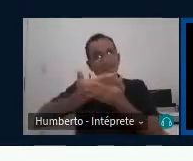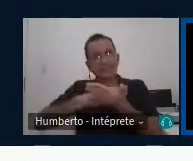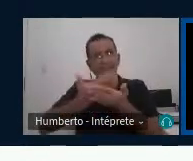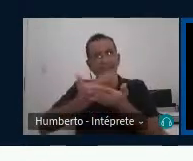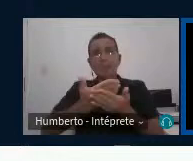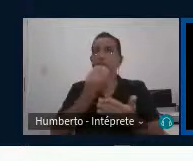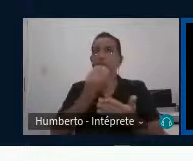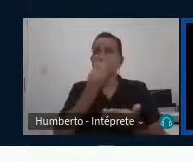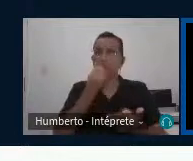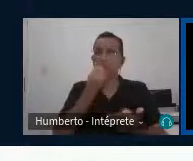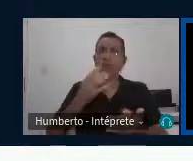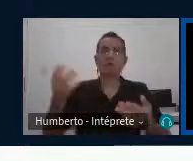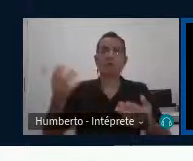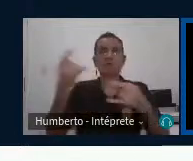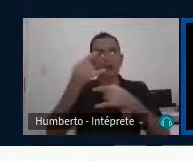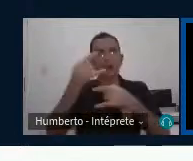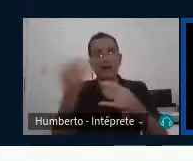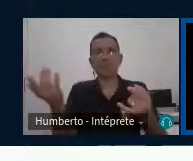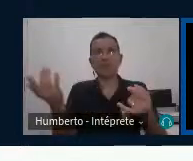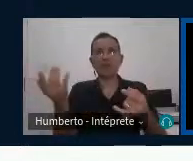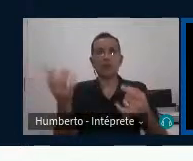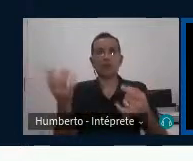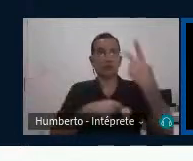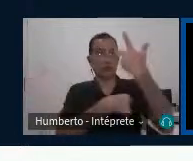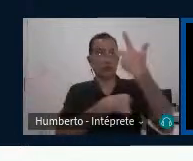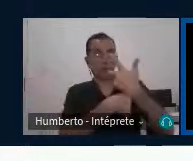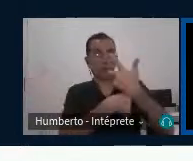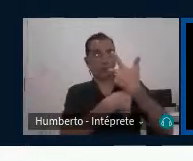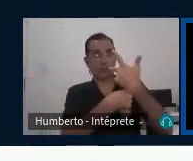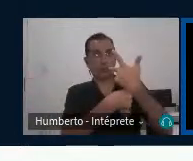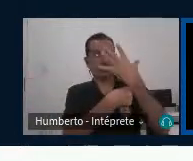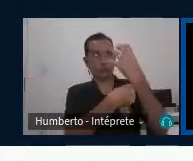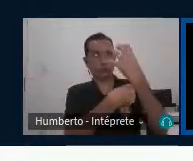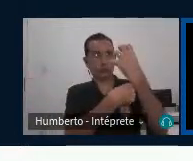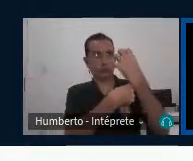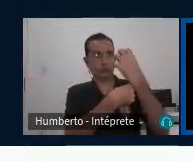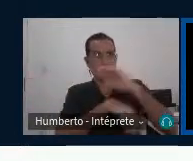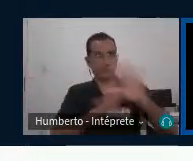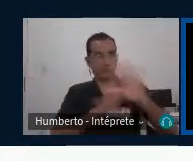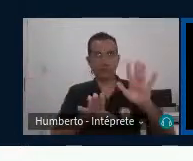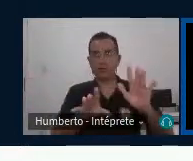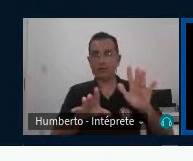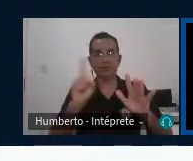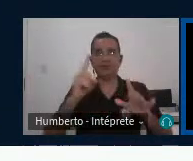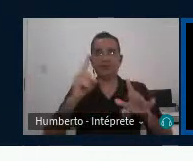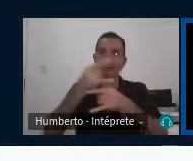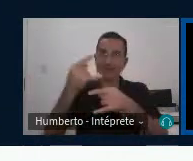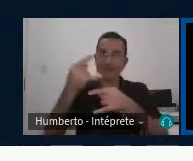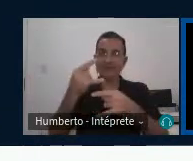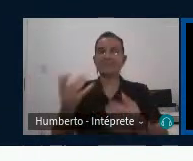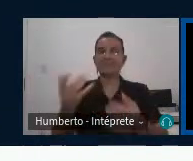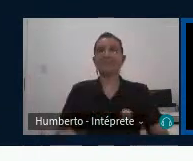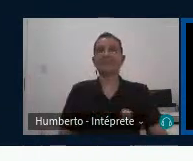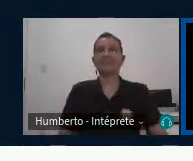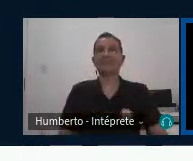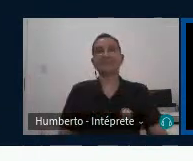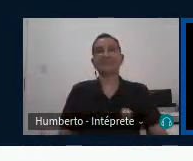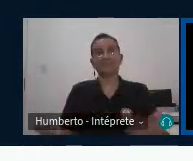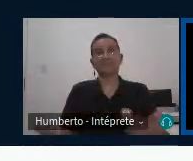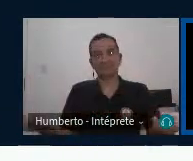na gravação, mas entenda que para a gente estar aqui, a gente tem reunião com intérpretes para saber como tornar o material